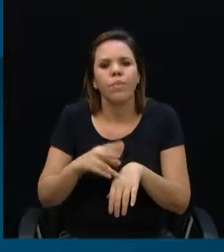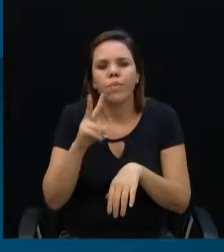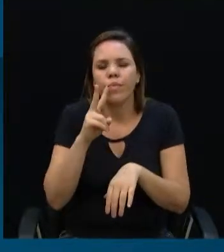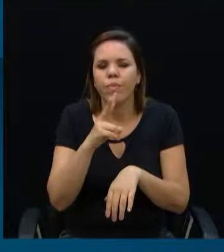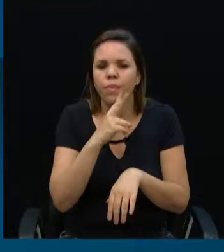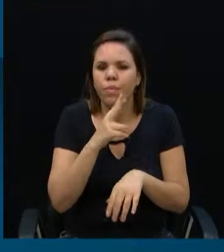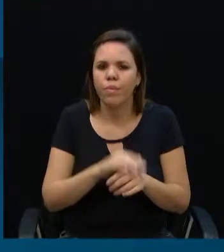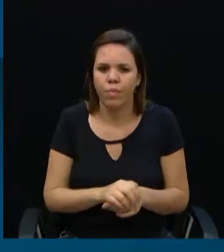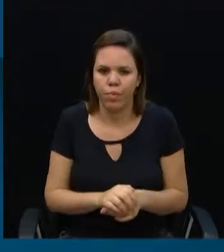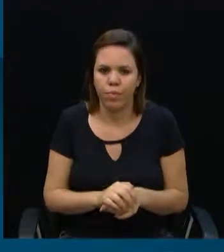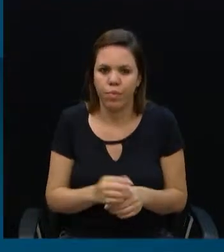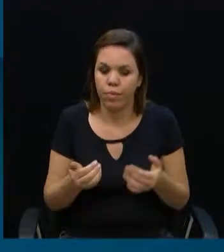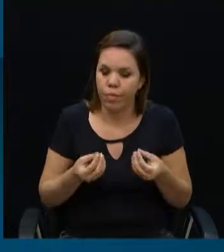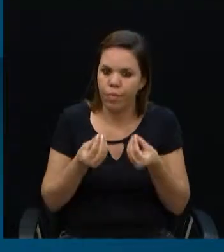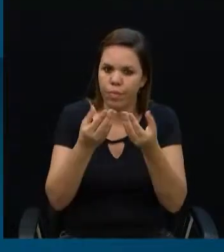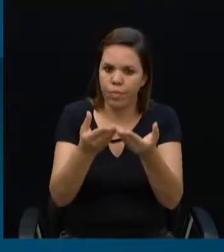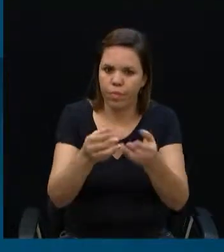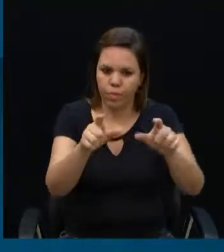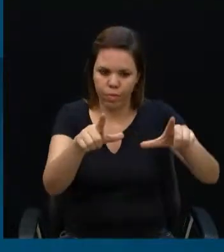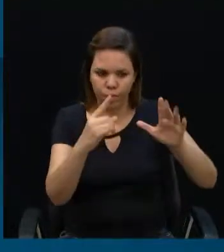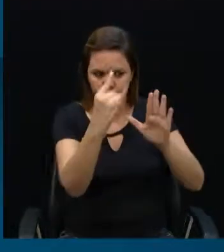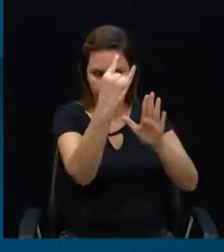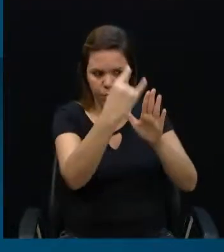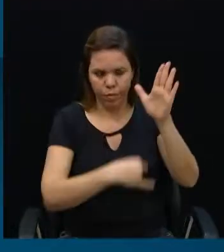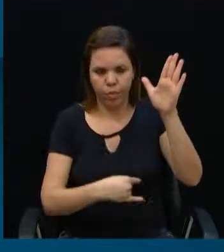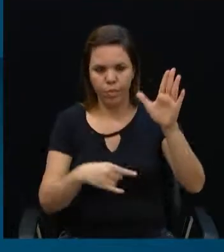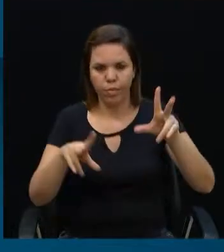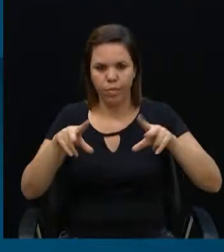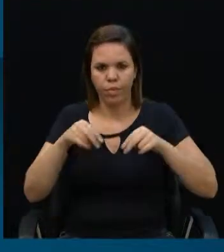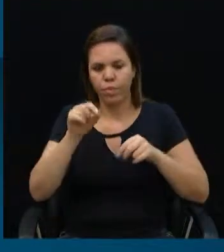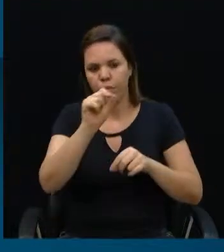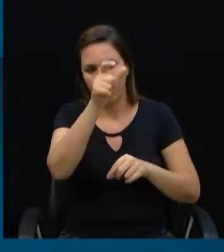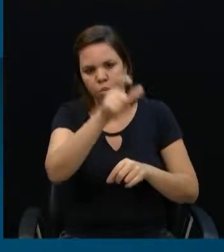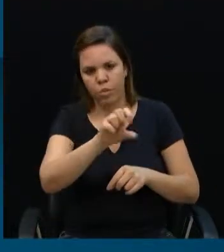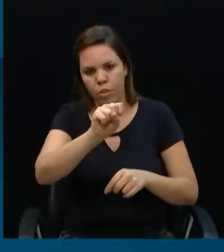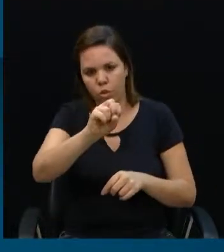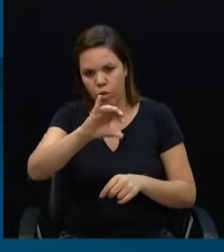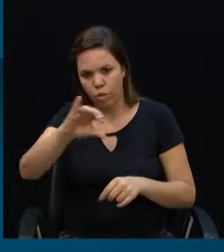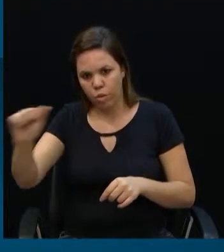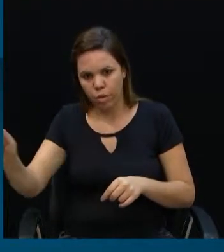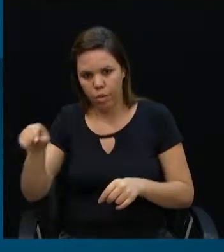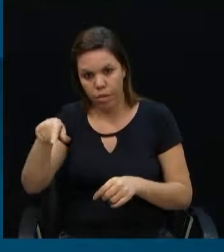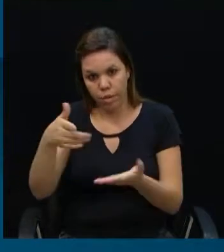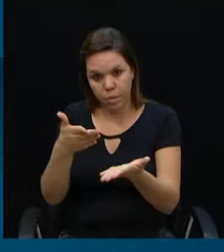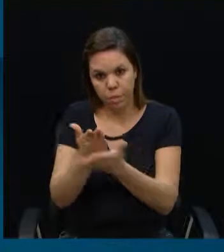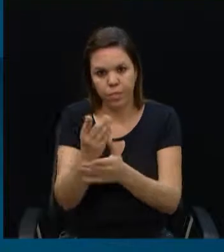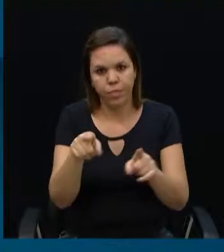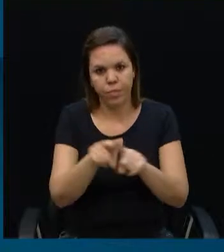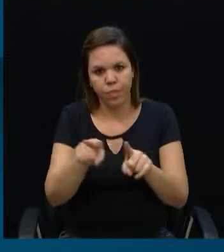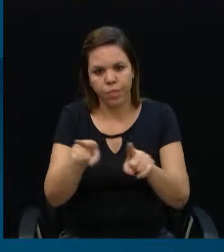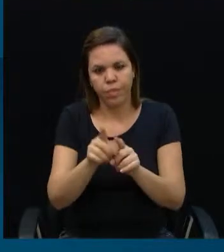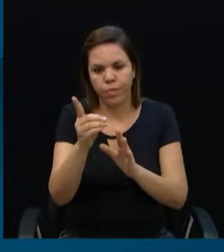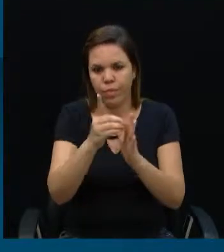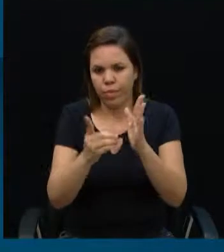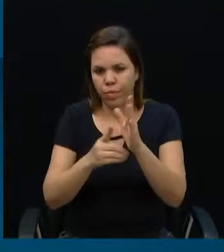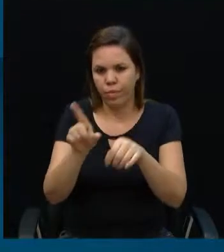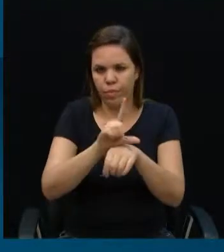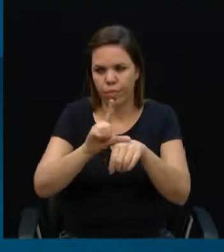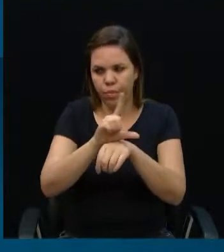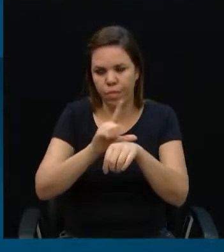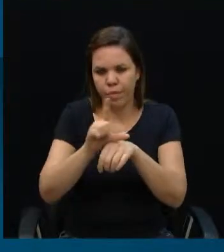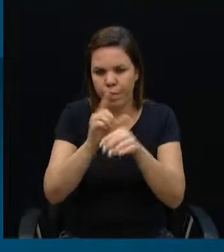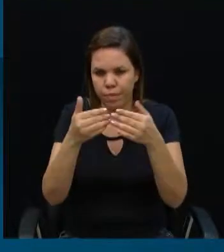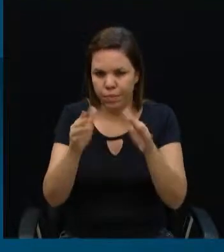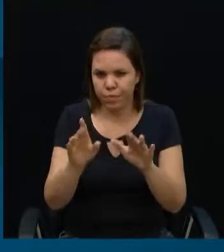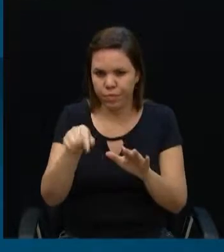Vinícius Gratti, que concede o título de cidadã emérita a Sônia Rubinski. Aprovado também o projeto de decreto legislativo